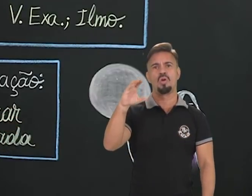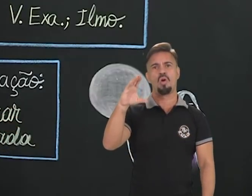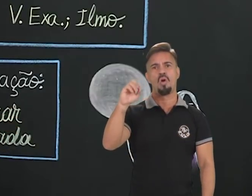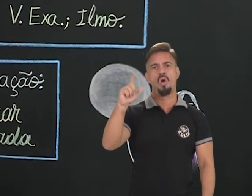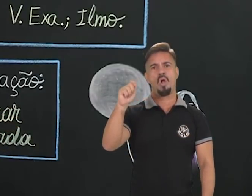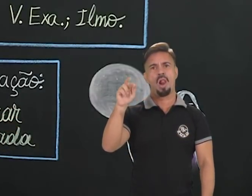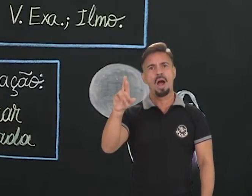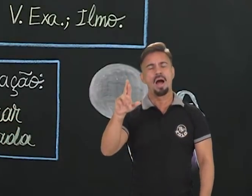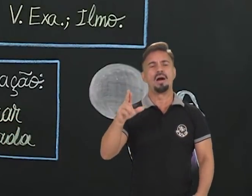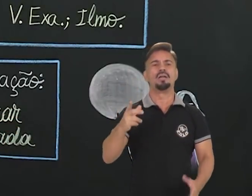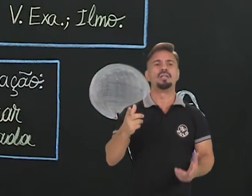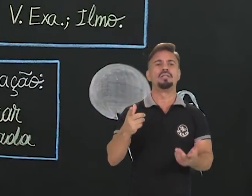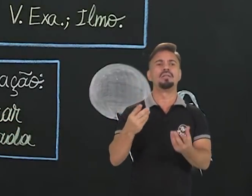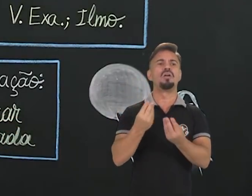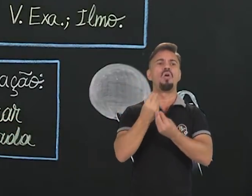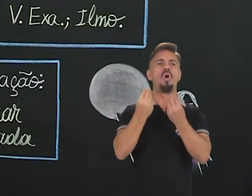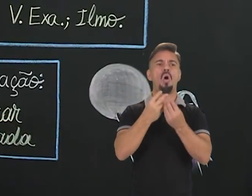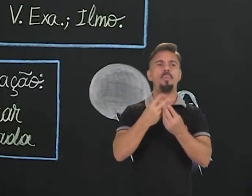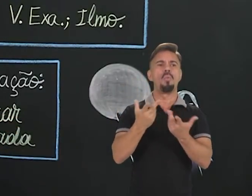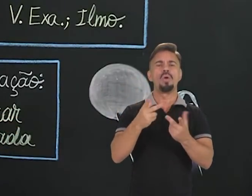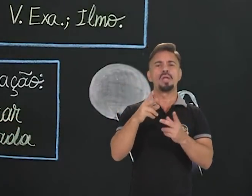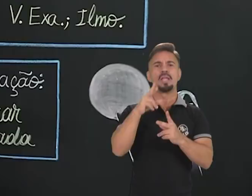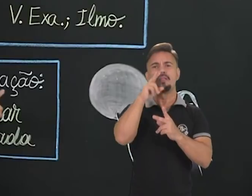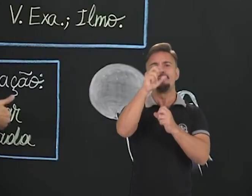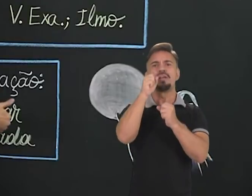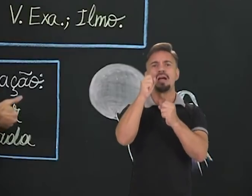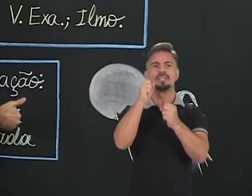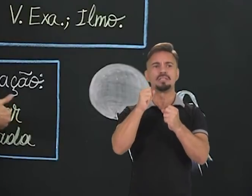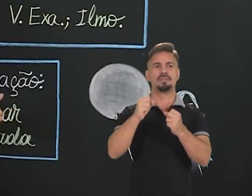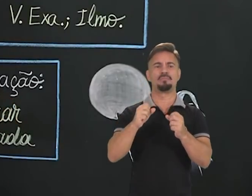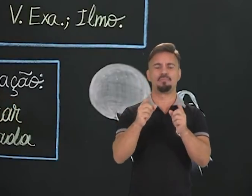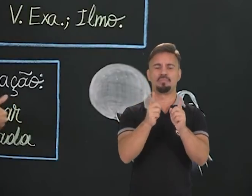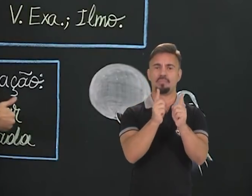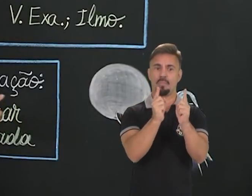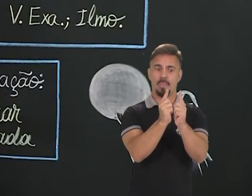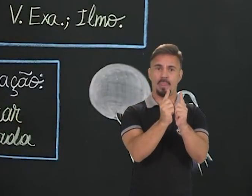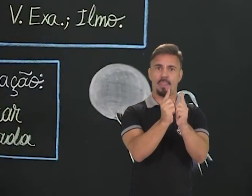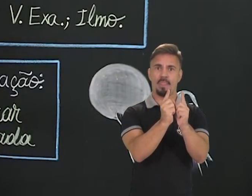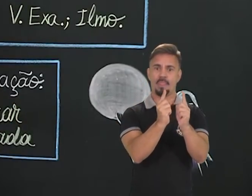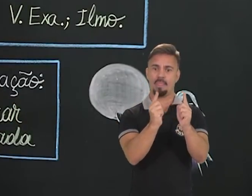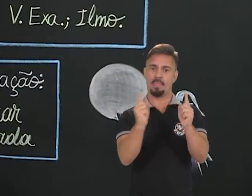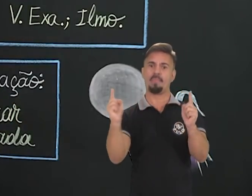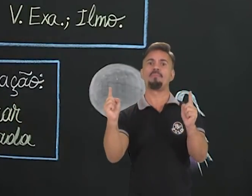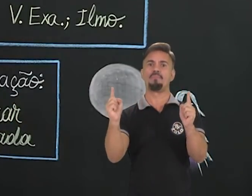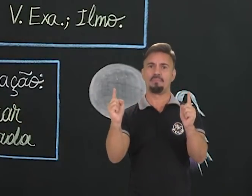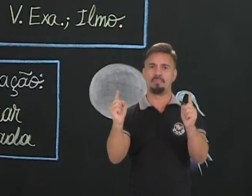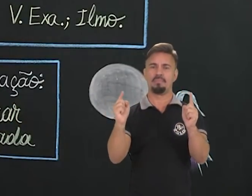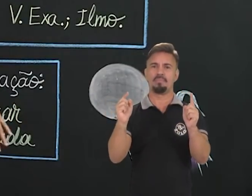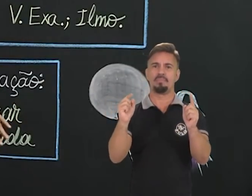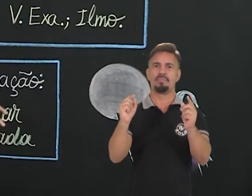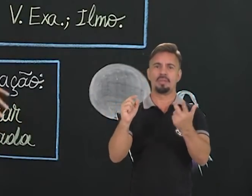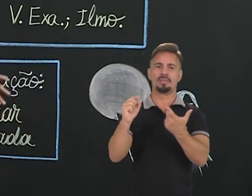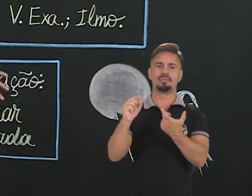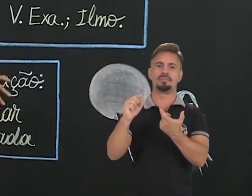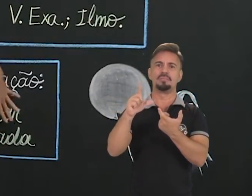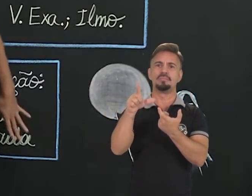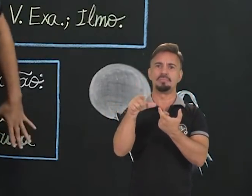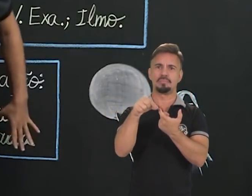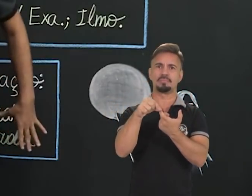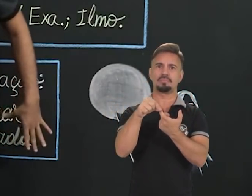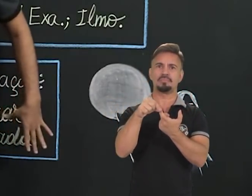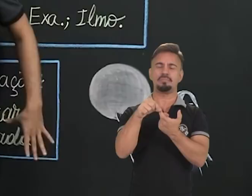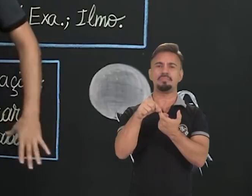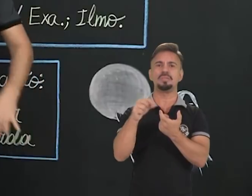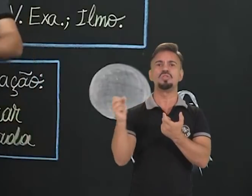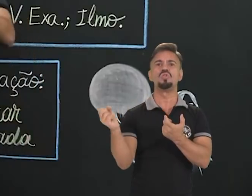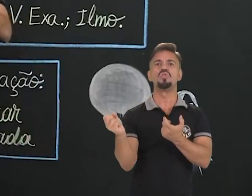Ou seja, a gente vai criando um processo de intensificação a partir do acréscimo e do alargamento de um sufixo. Esses dois processos